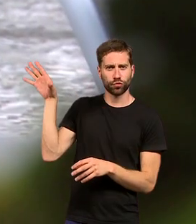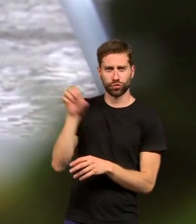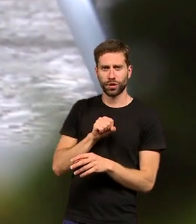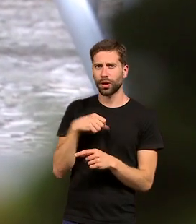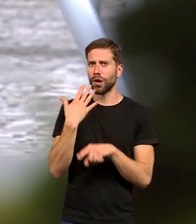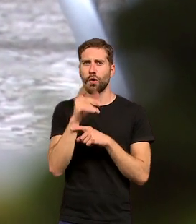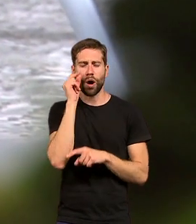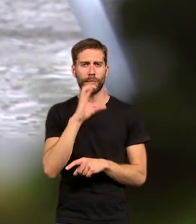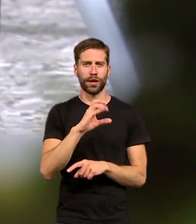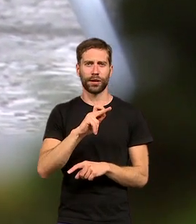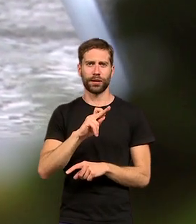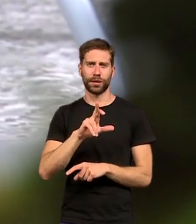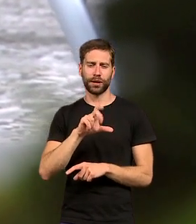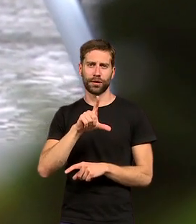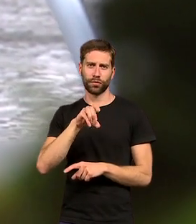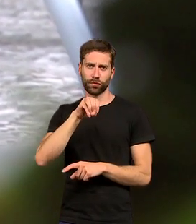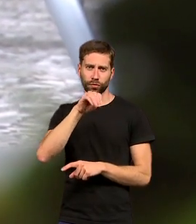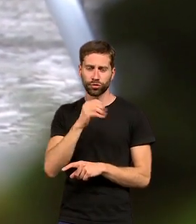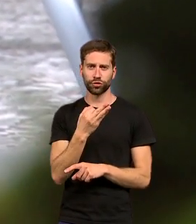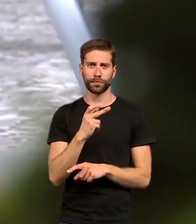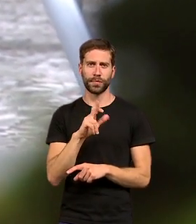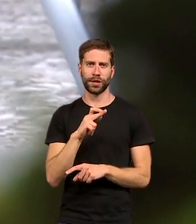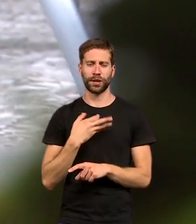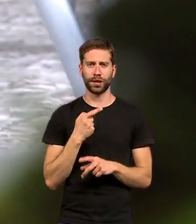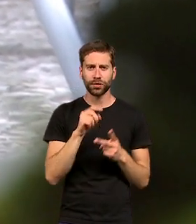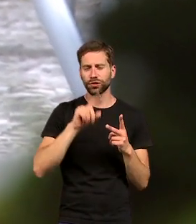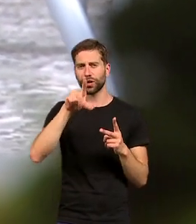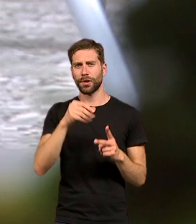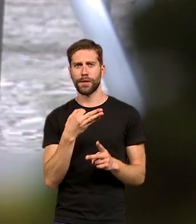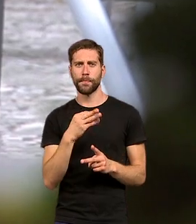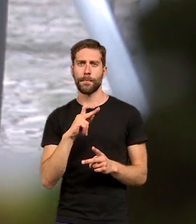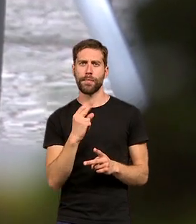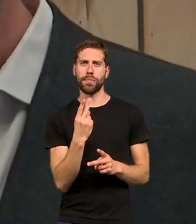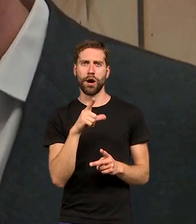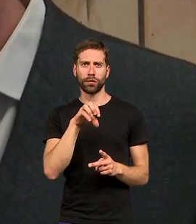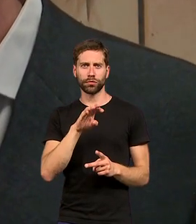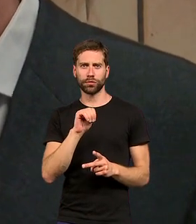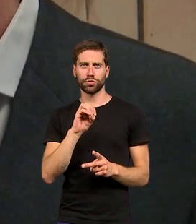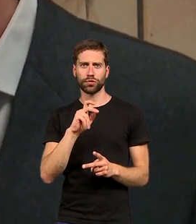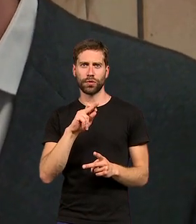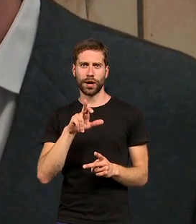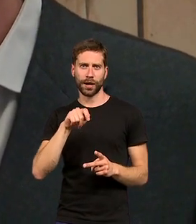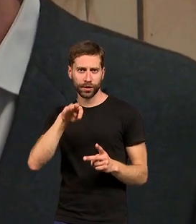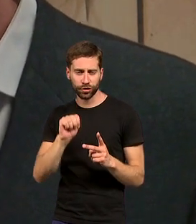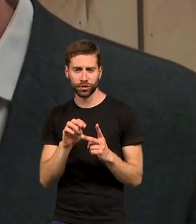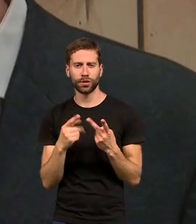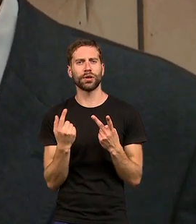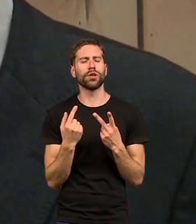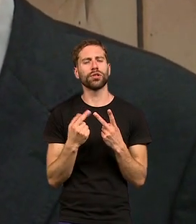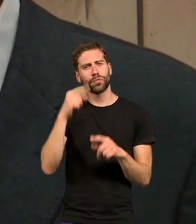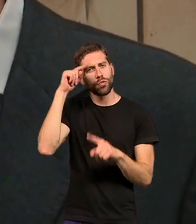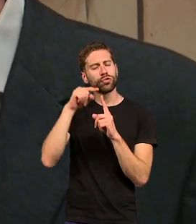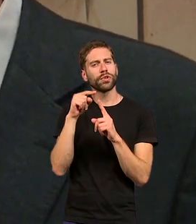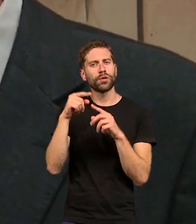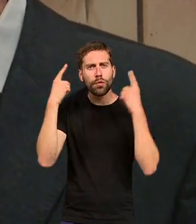autores, desde o Carlos Paredes, mas também passámos por Paulo Soares, mas essencialmente queríamos construir novos temas